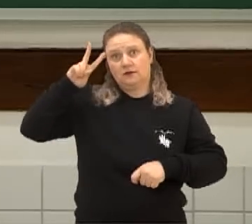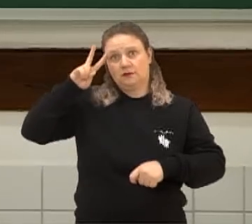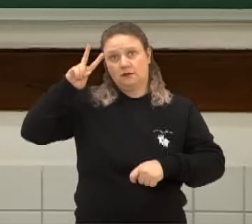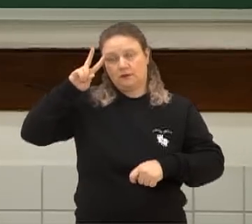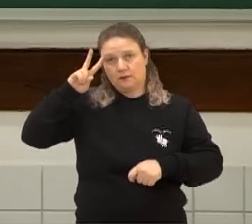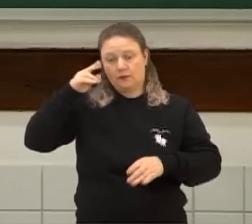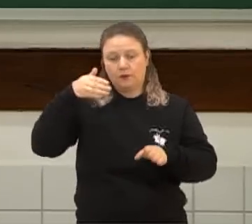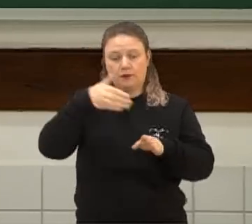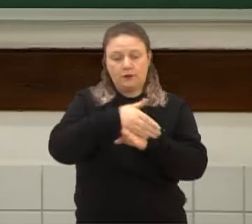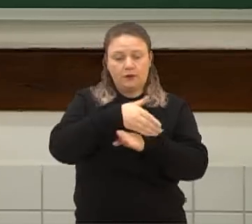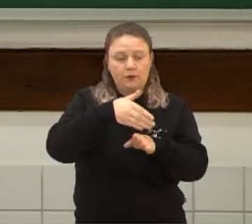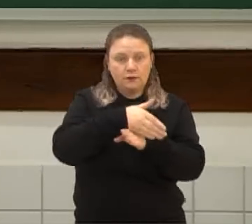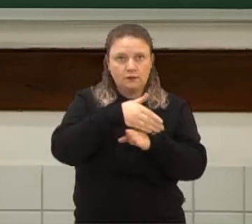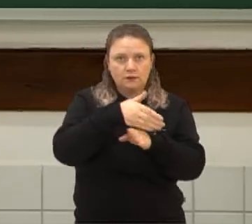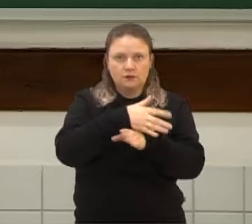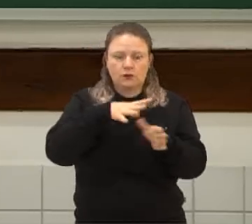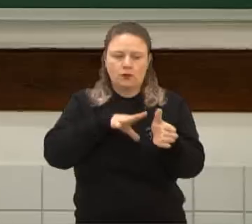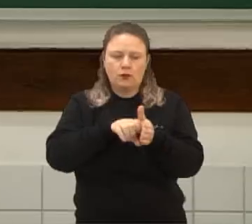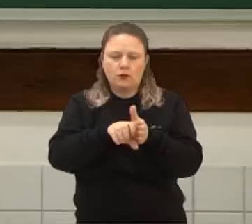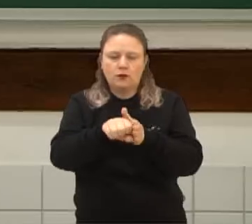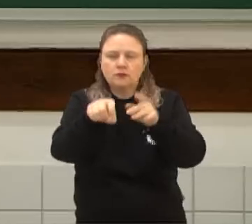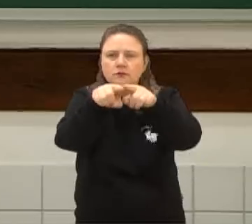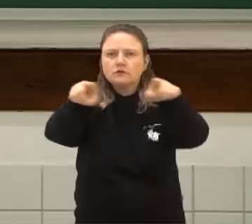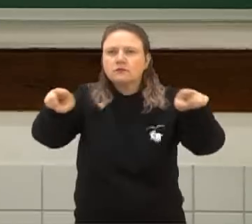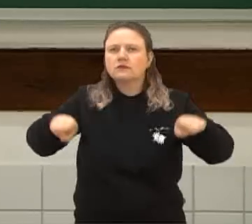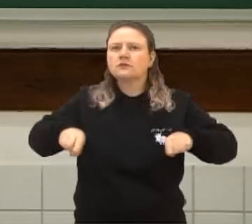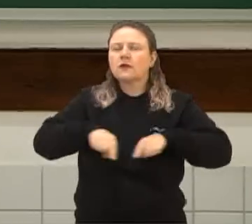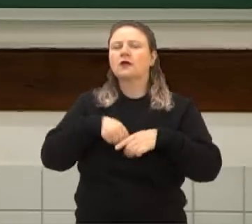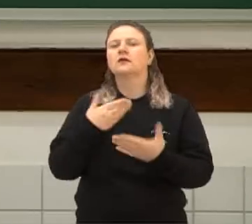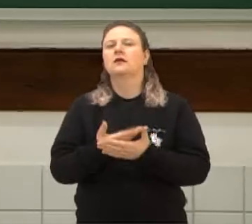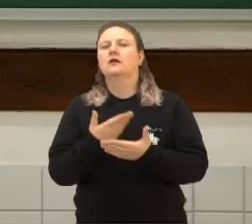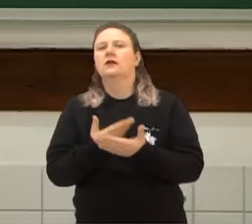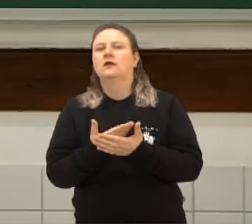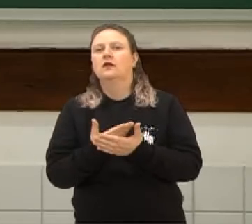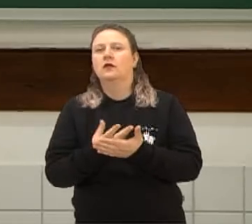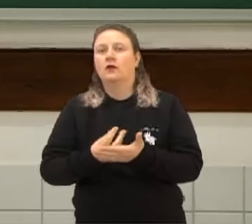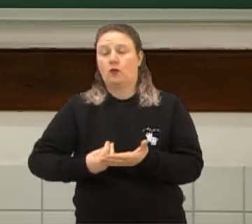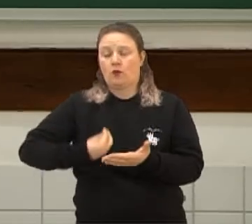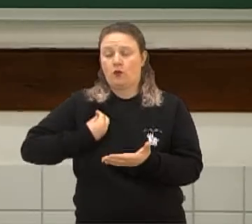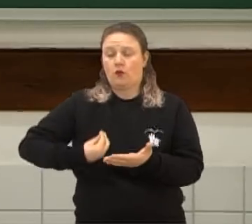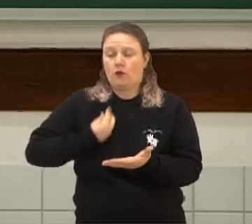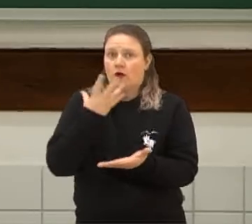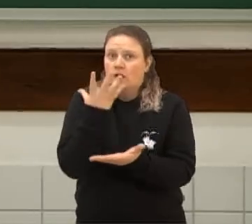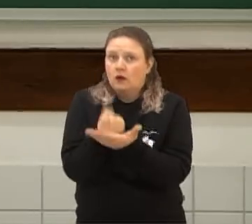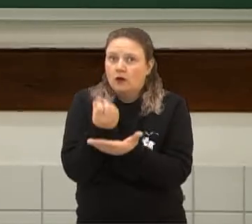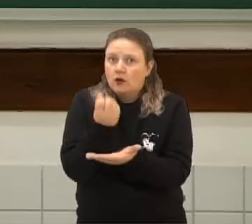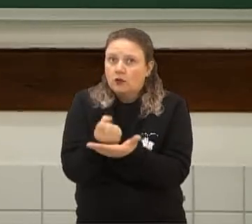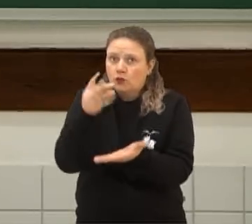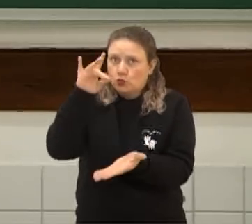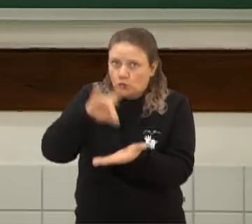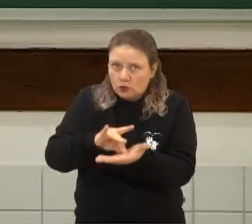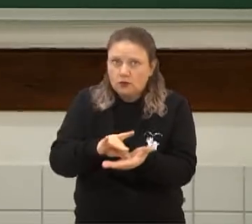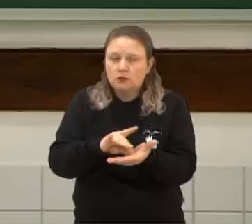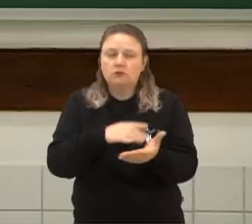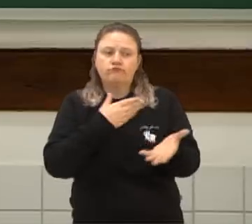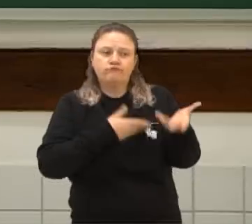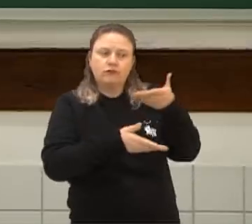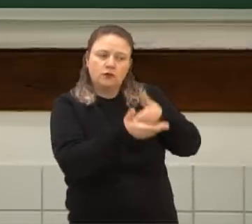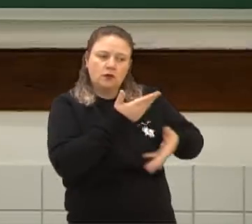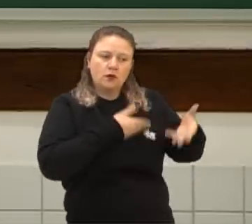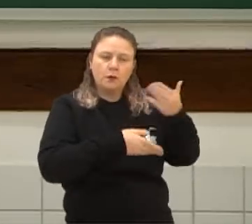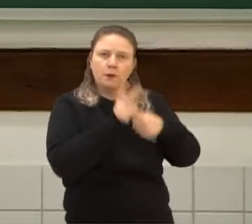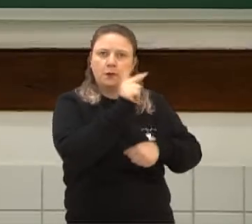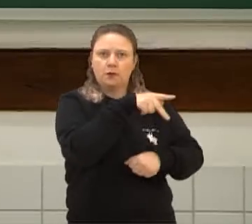aula, lá no Google Classroom, registrar a sua frequência lá, responder as atividades e interagir com o seu professor, tá bom?